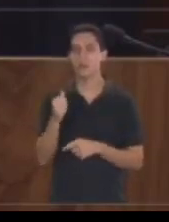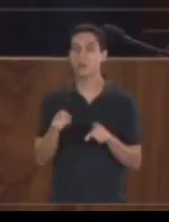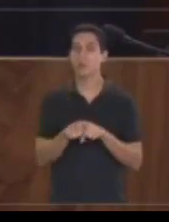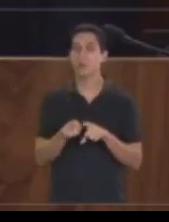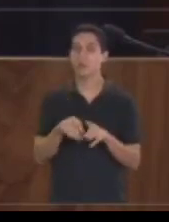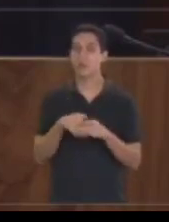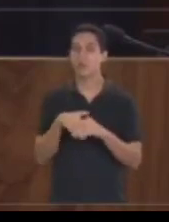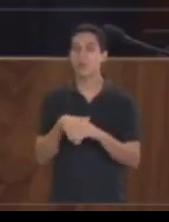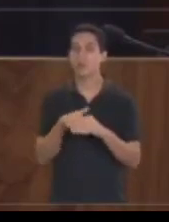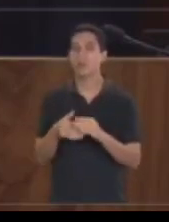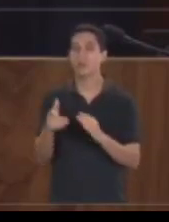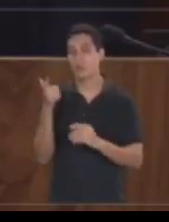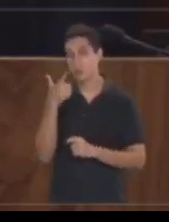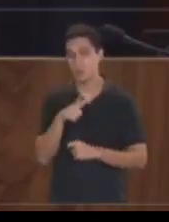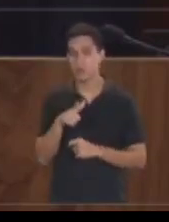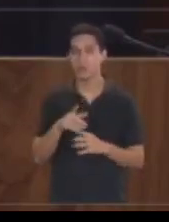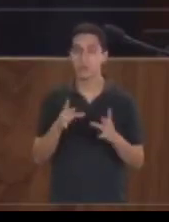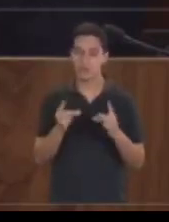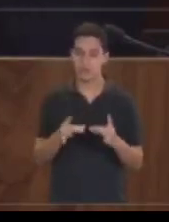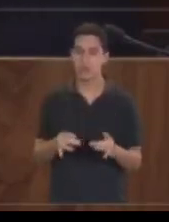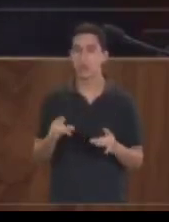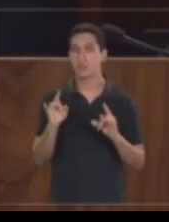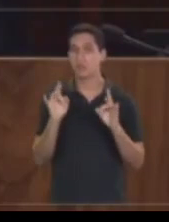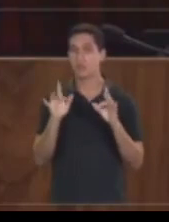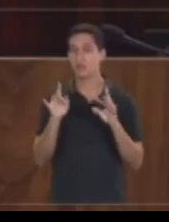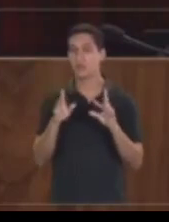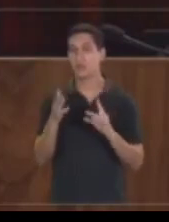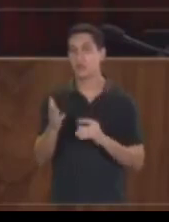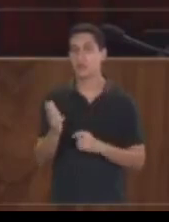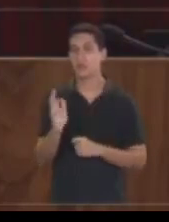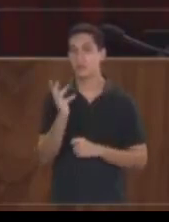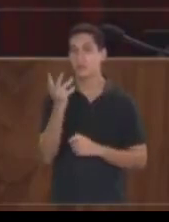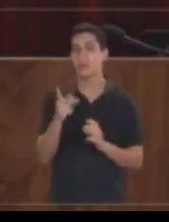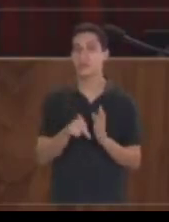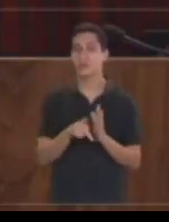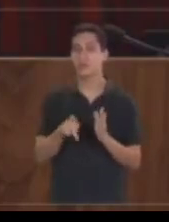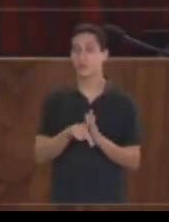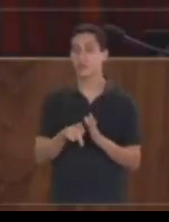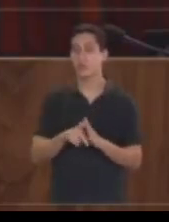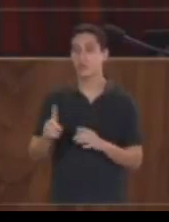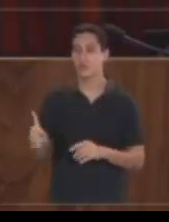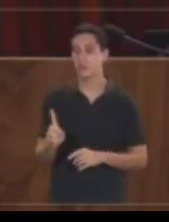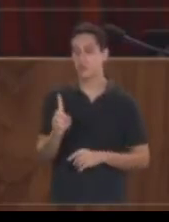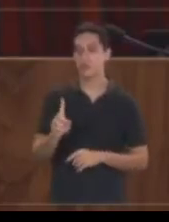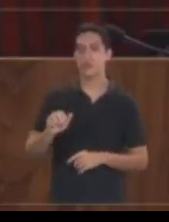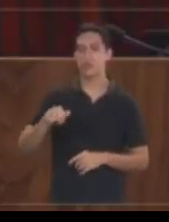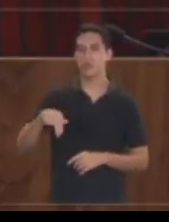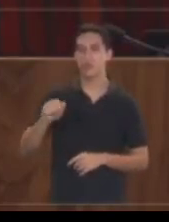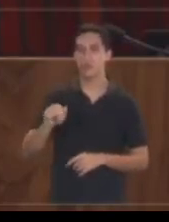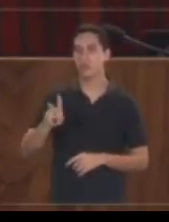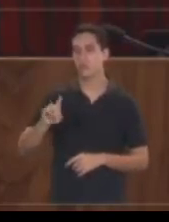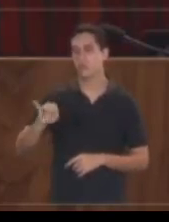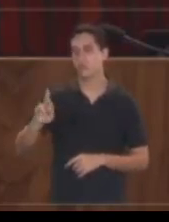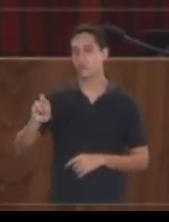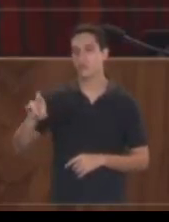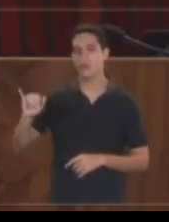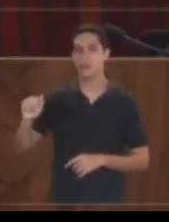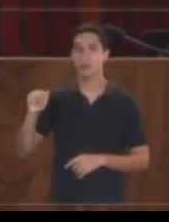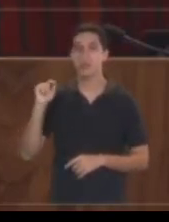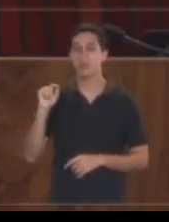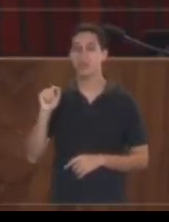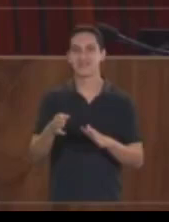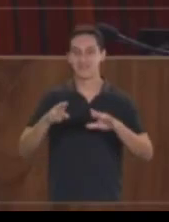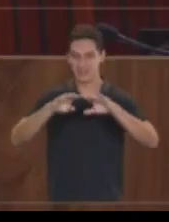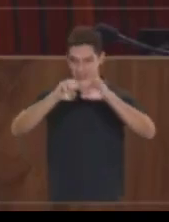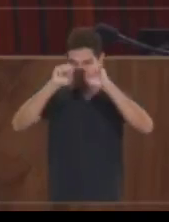obtida, destaque-se em especial o caso da pretensa candidata Ana Vitória, que nem sequer votou em